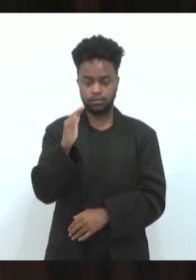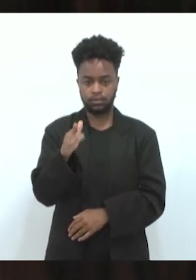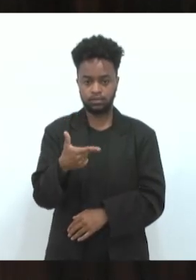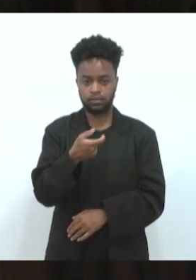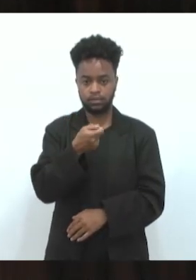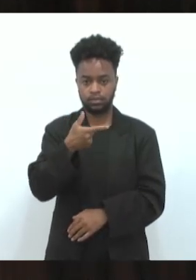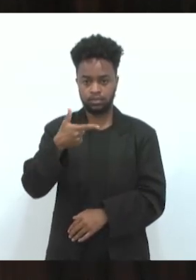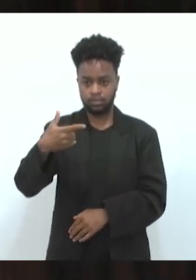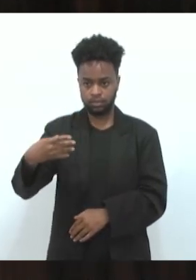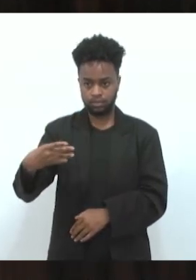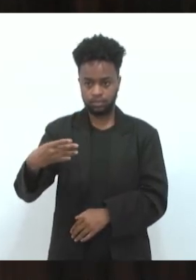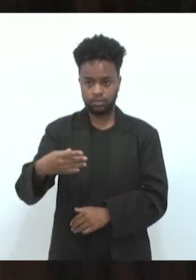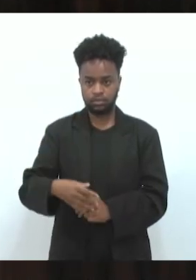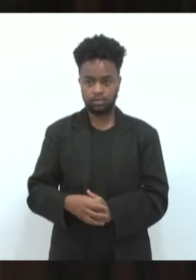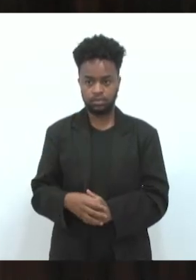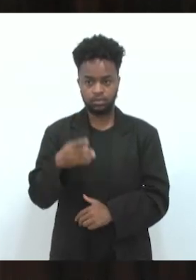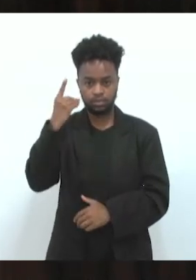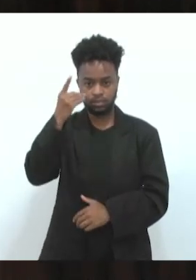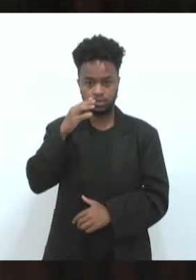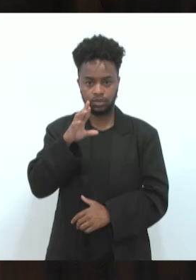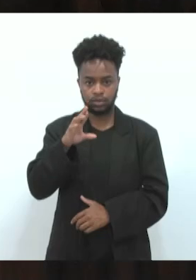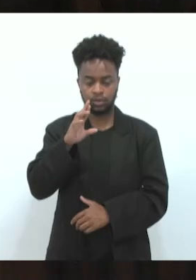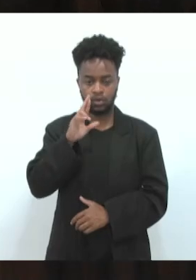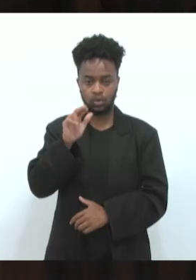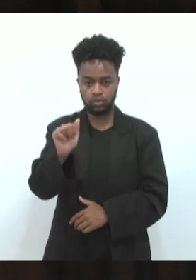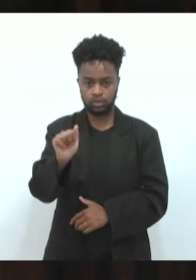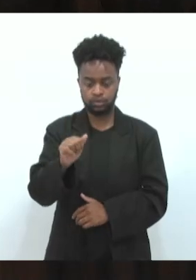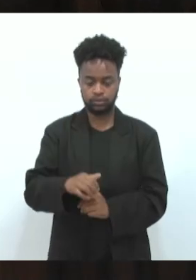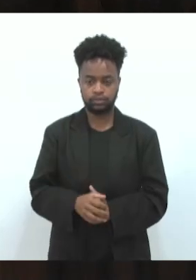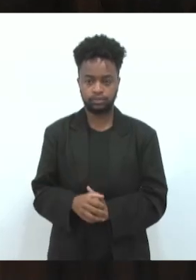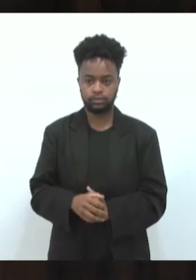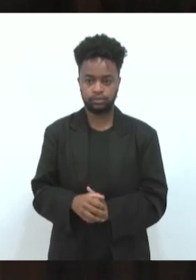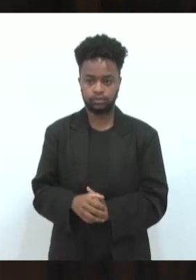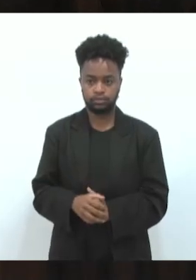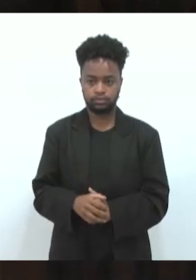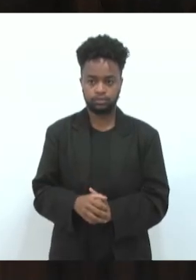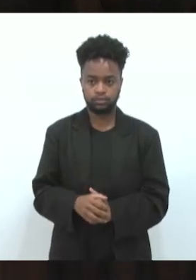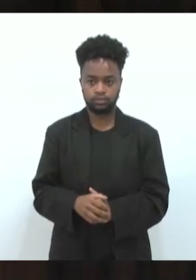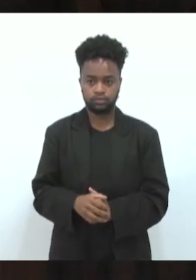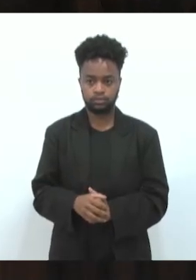2024, deputado Rodrigo Amorim.